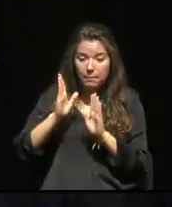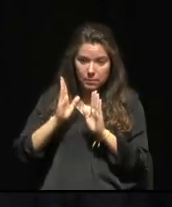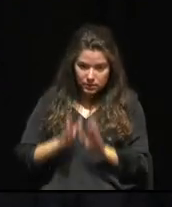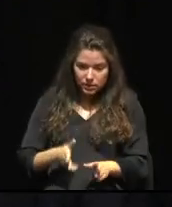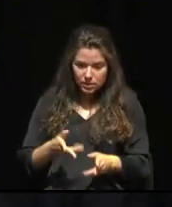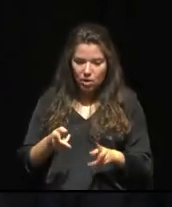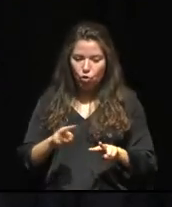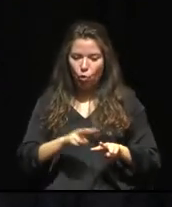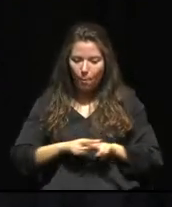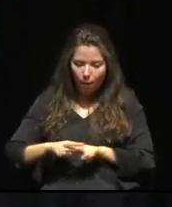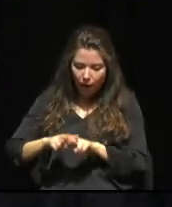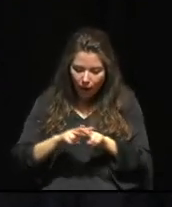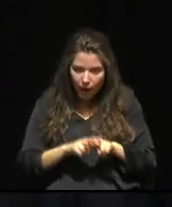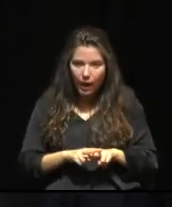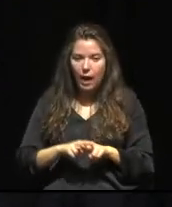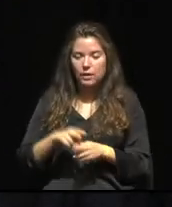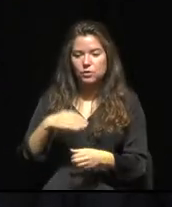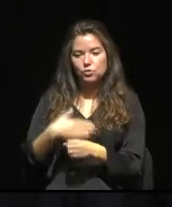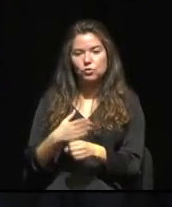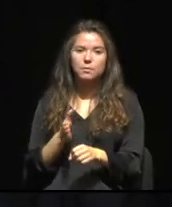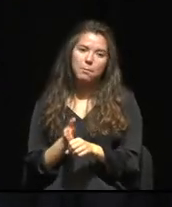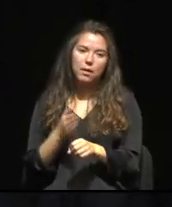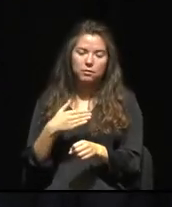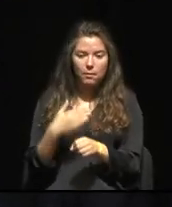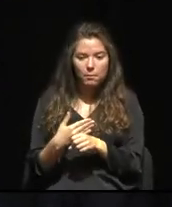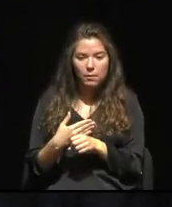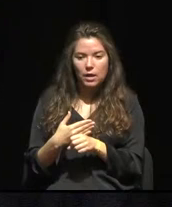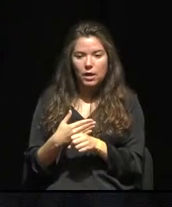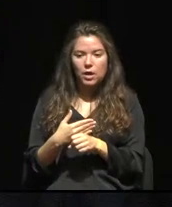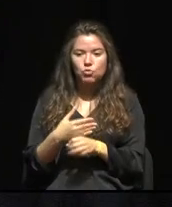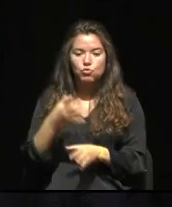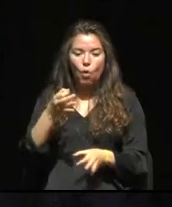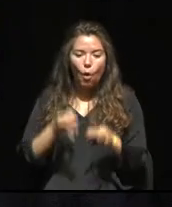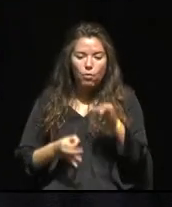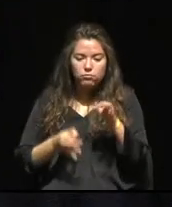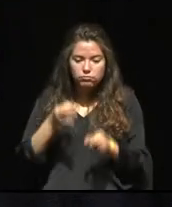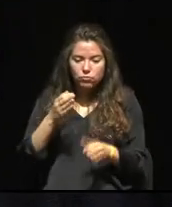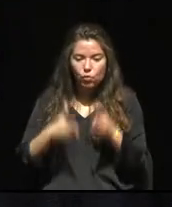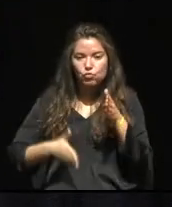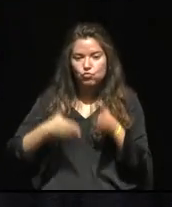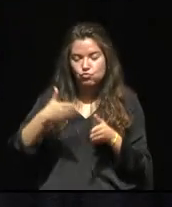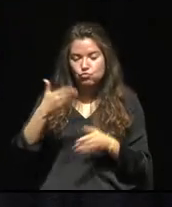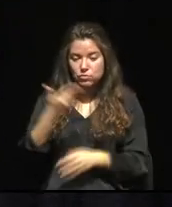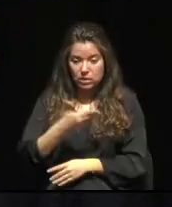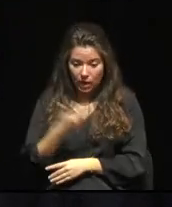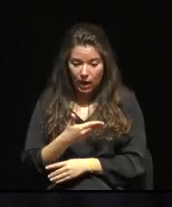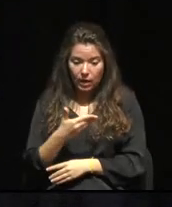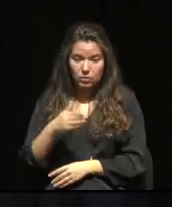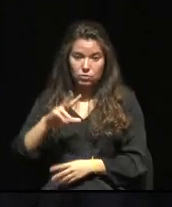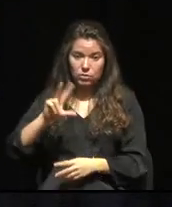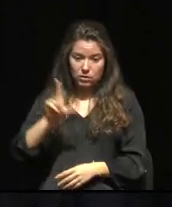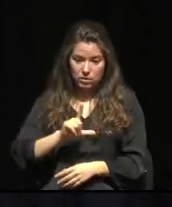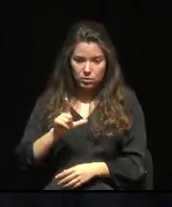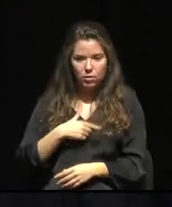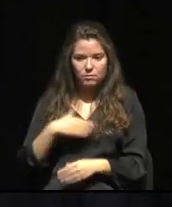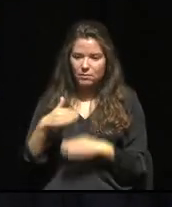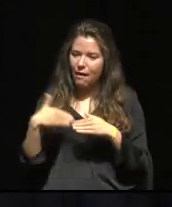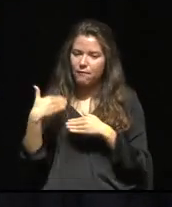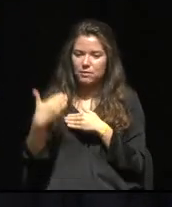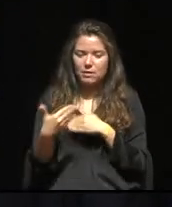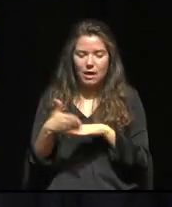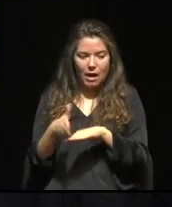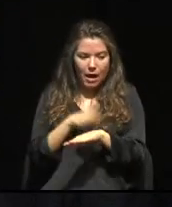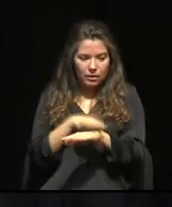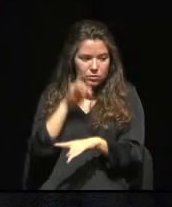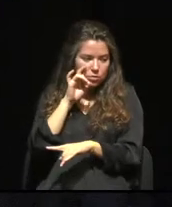do departamento jurídico da Câmara Municipal de Lisboa este executivo ter sequer ponderado avançar sem primeiro se proteger é